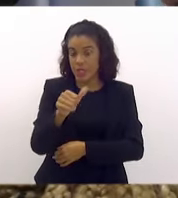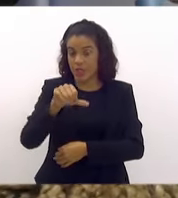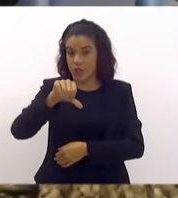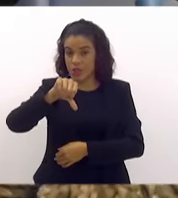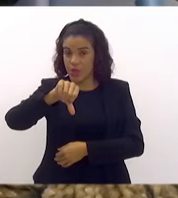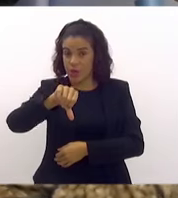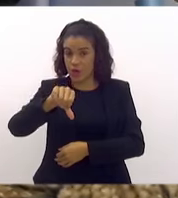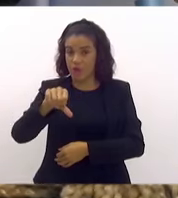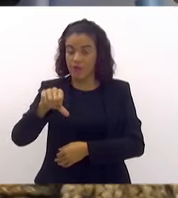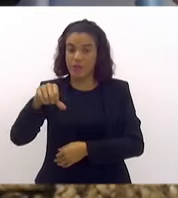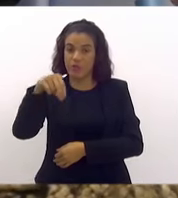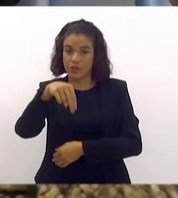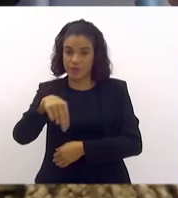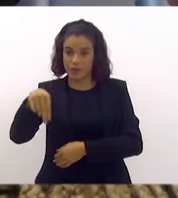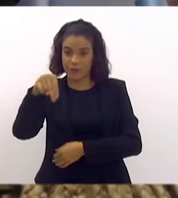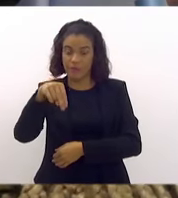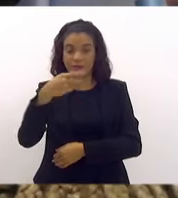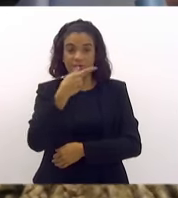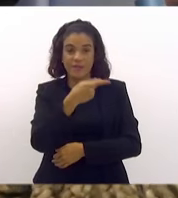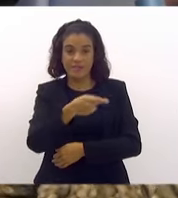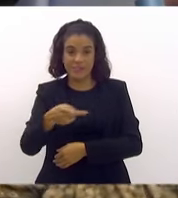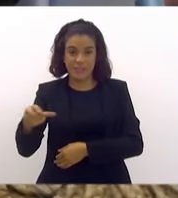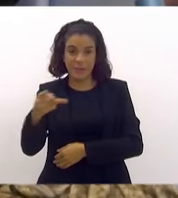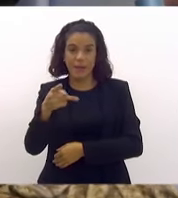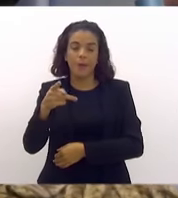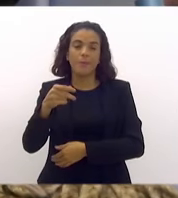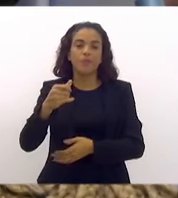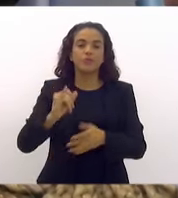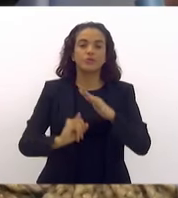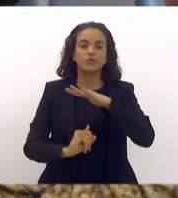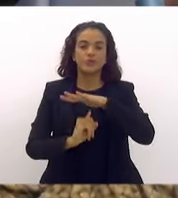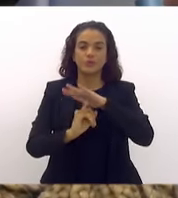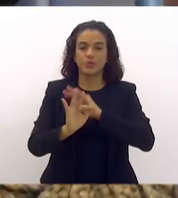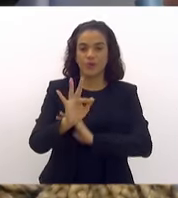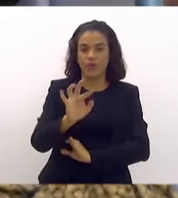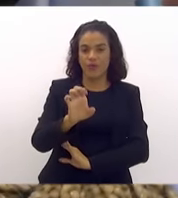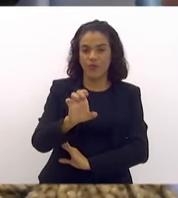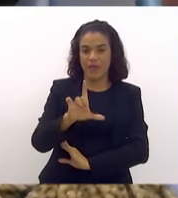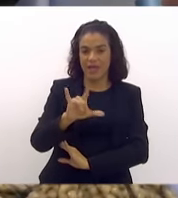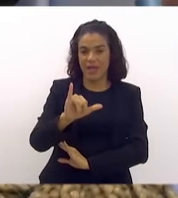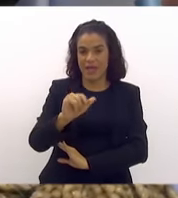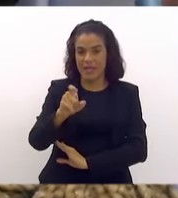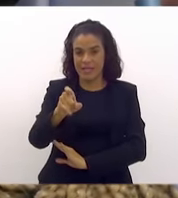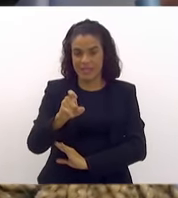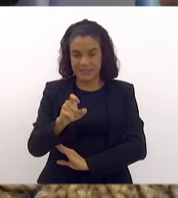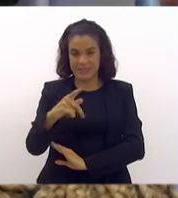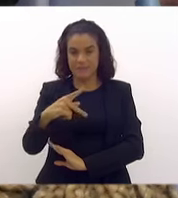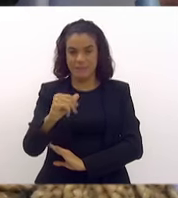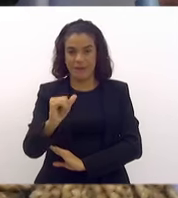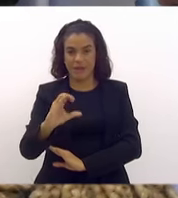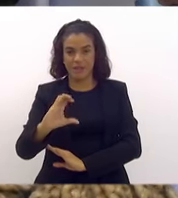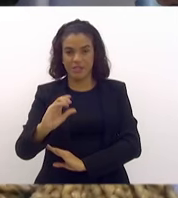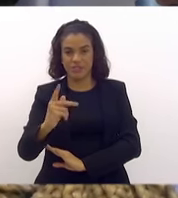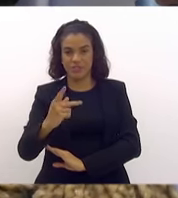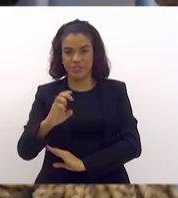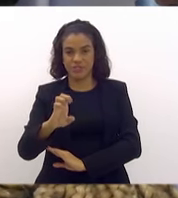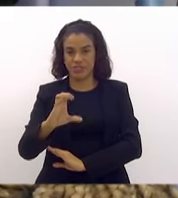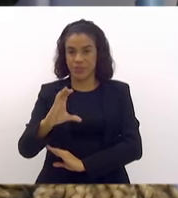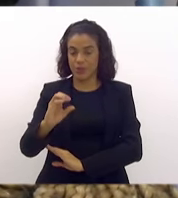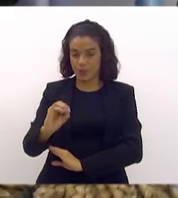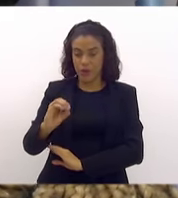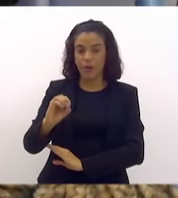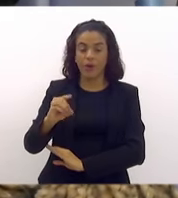para uma visita ao Instituto F Félix Pacheco porque foi-me dito pela delegada que